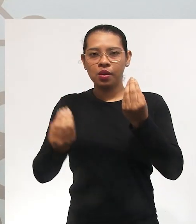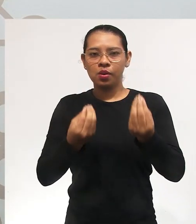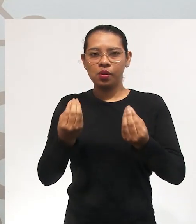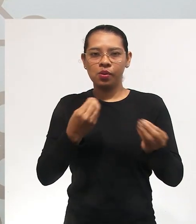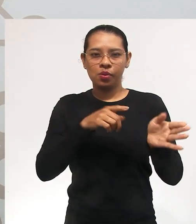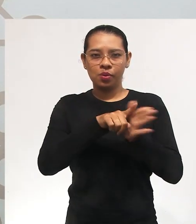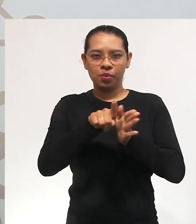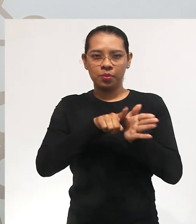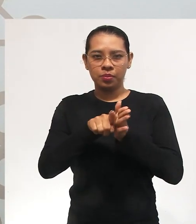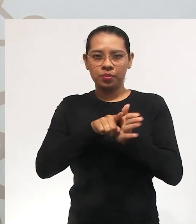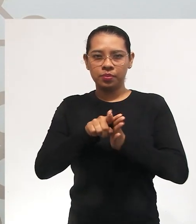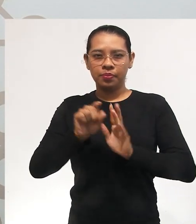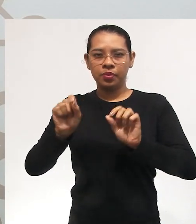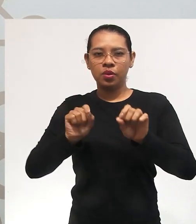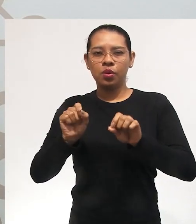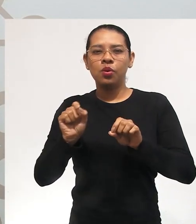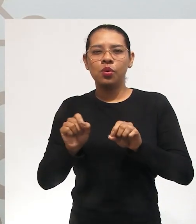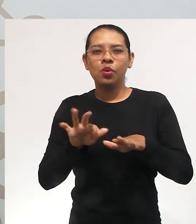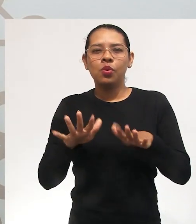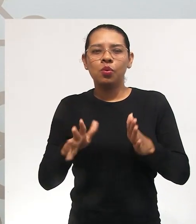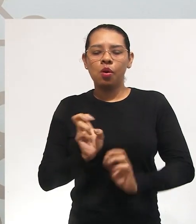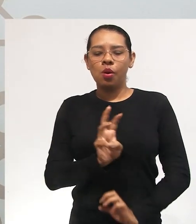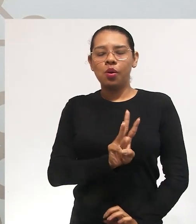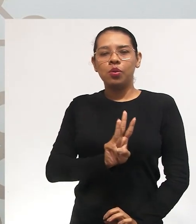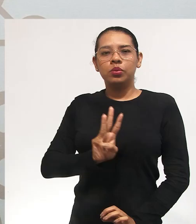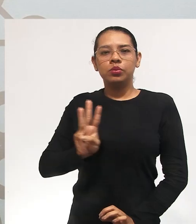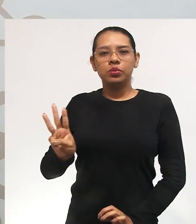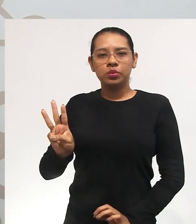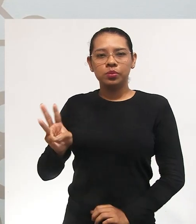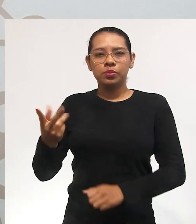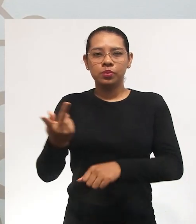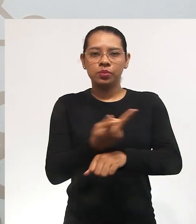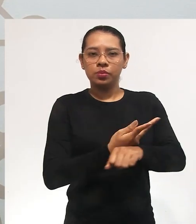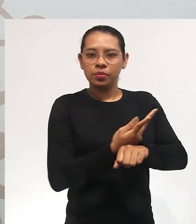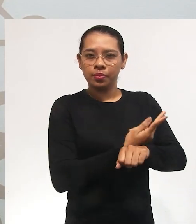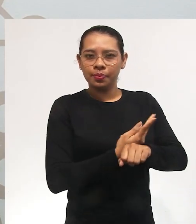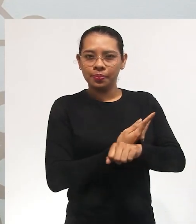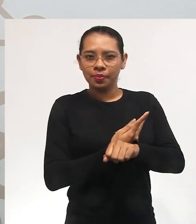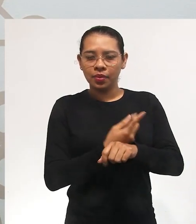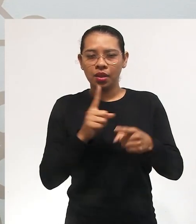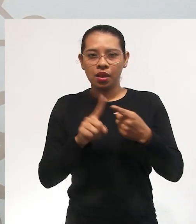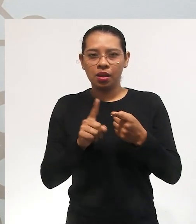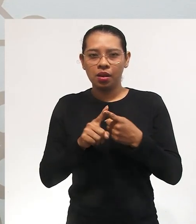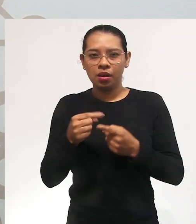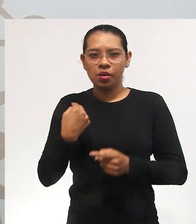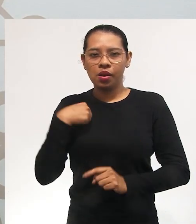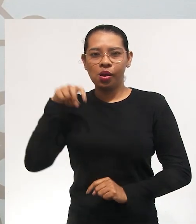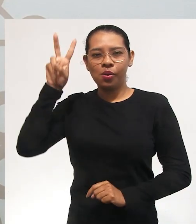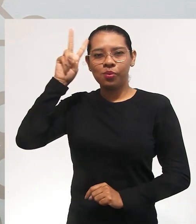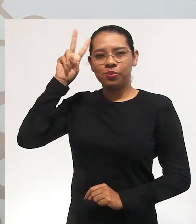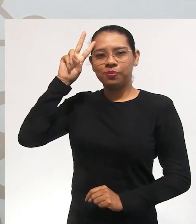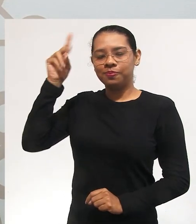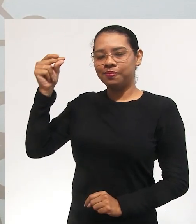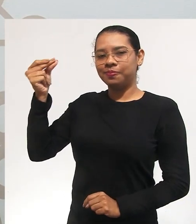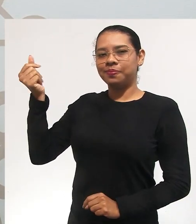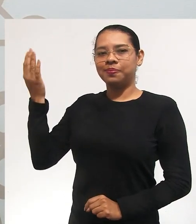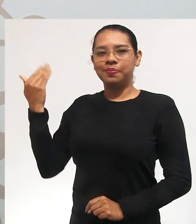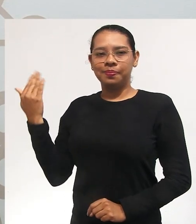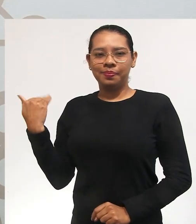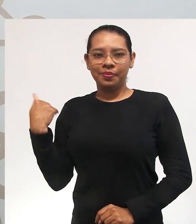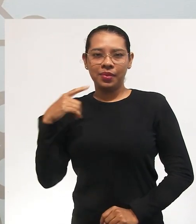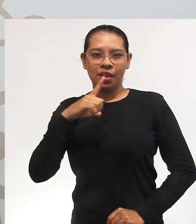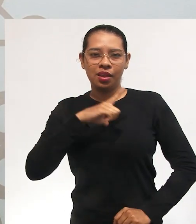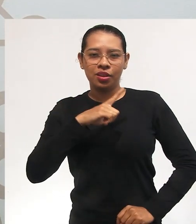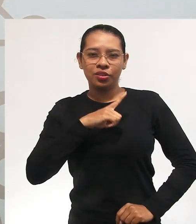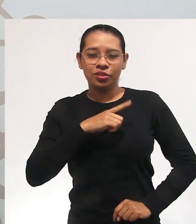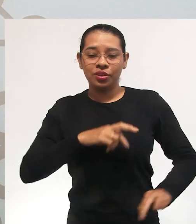como pesquisar, que sites procurar, né, Uhum. ter esse cuidado com o direito autoral, né, porque eu lembro que antigamente a